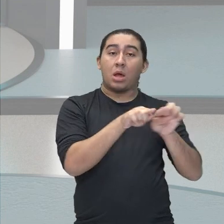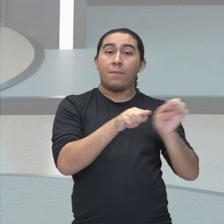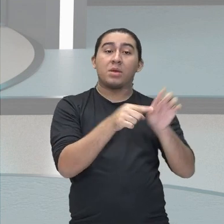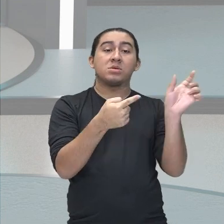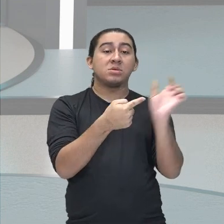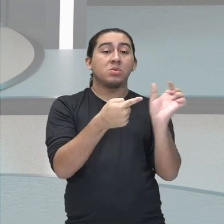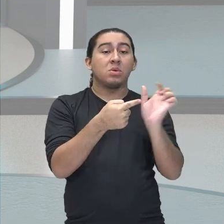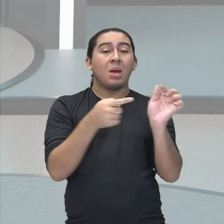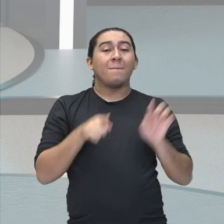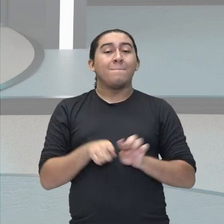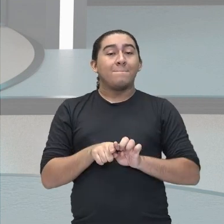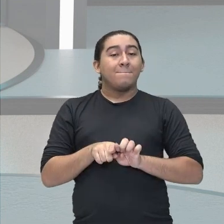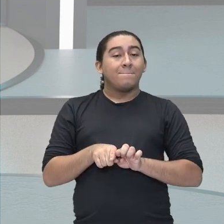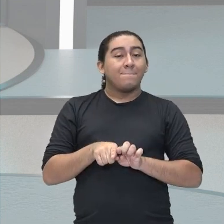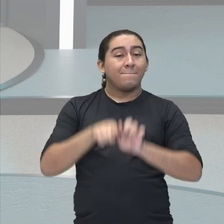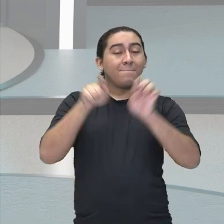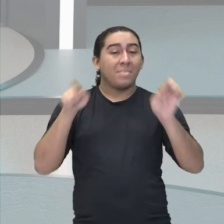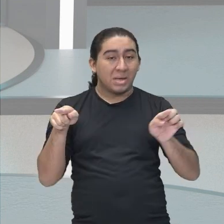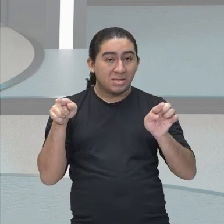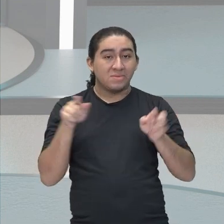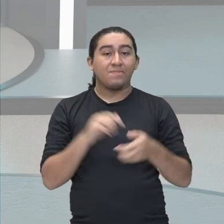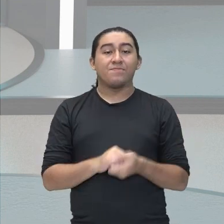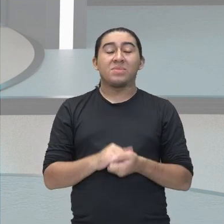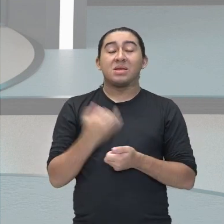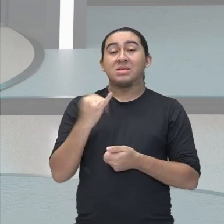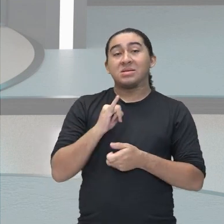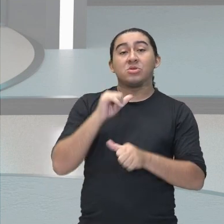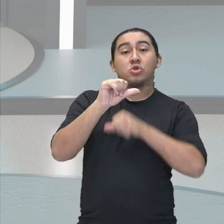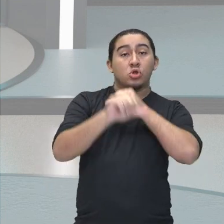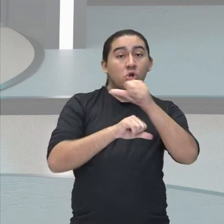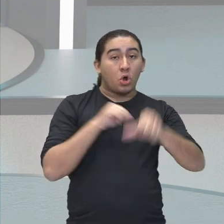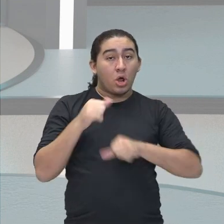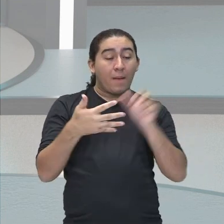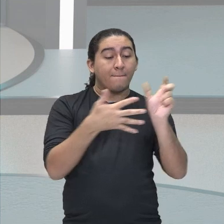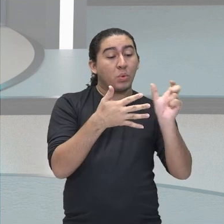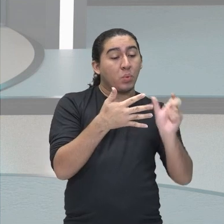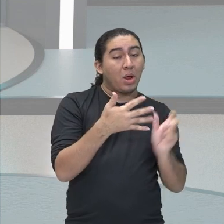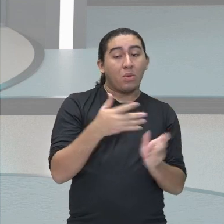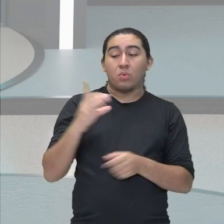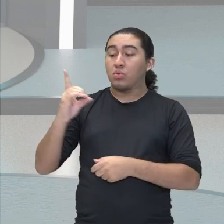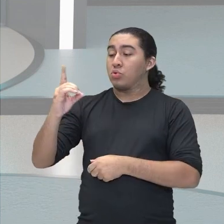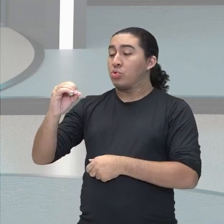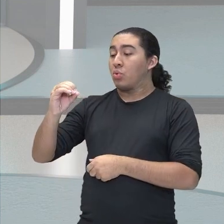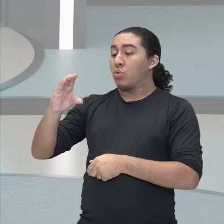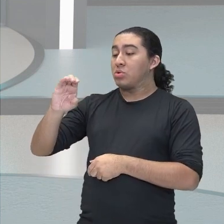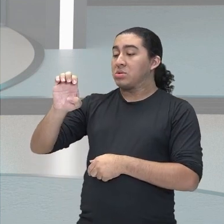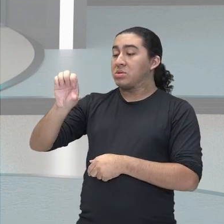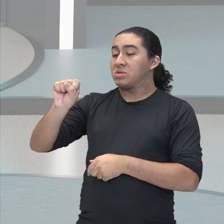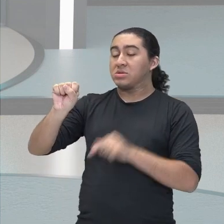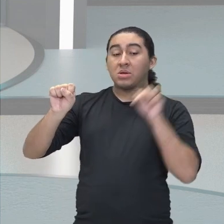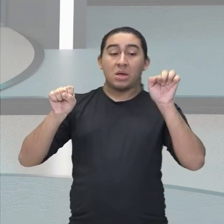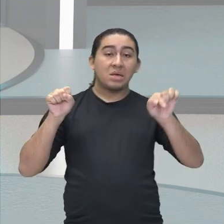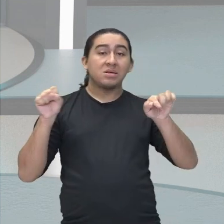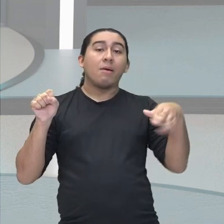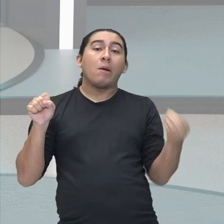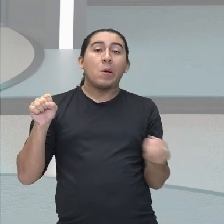Mas, se ele for para o plural, doces, claro que vai ser o adjetivo